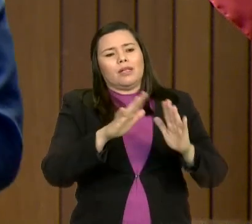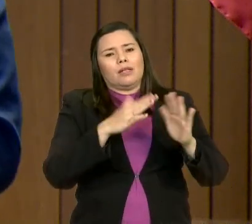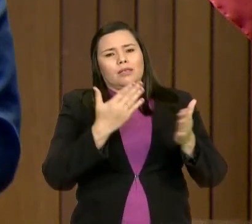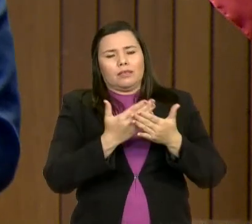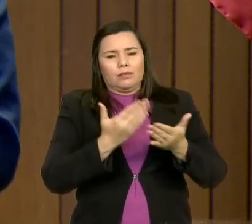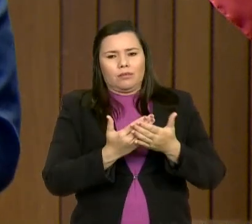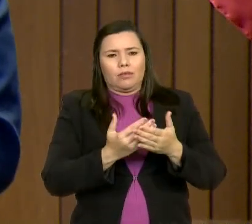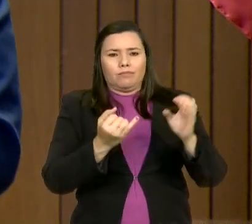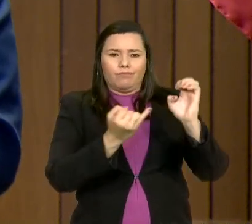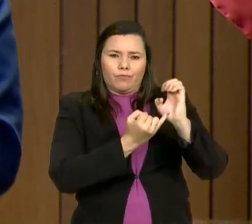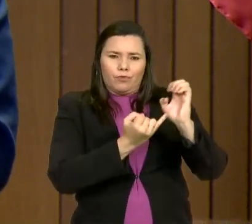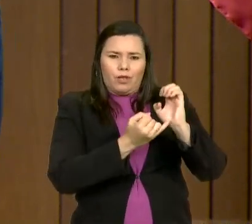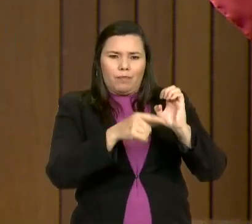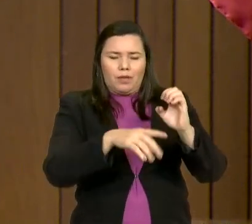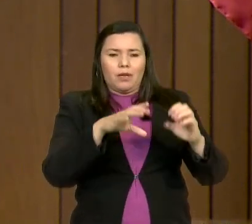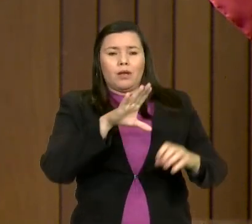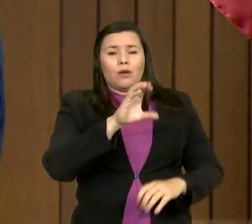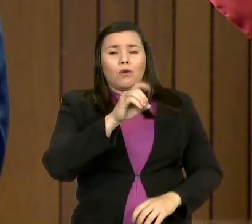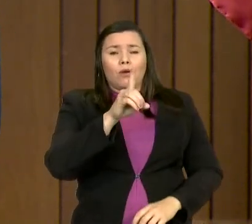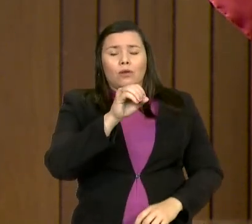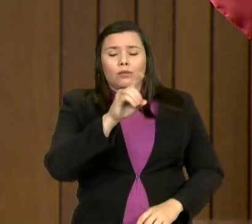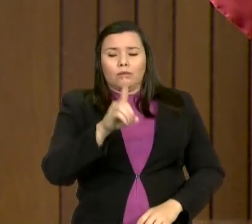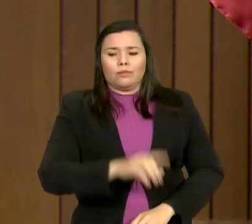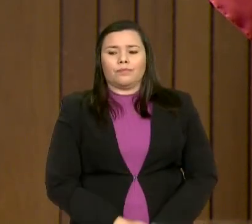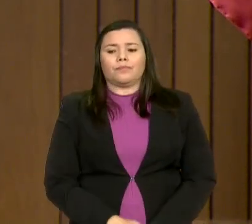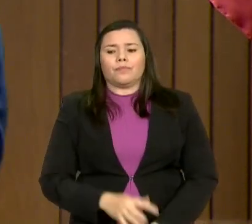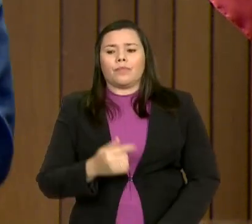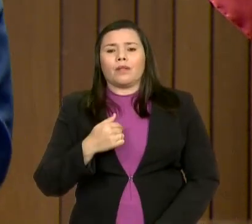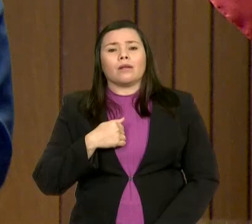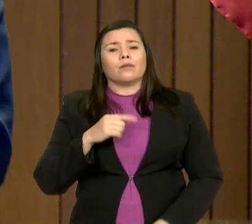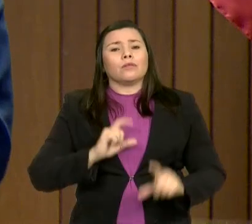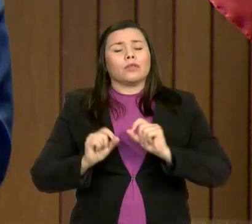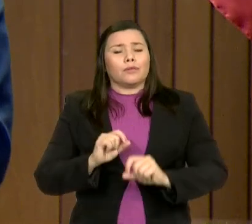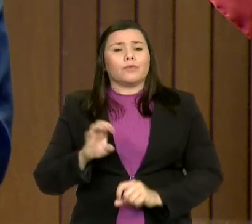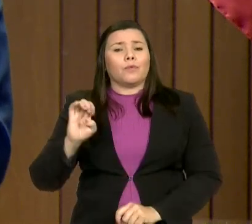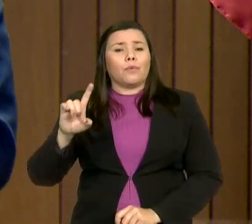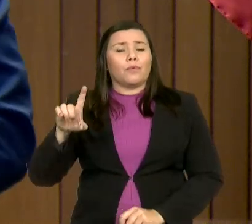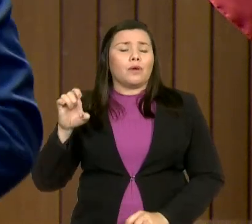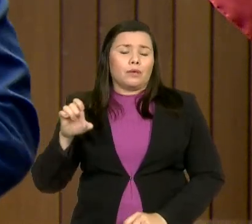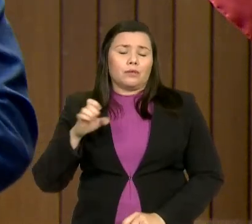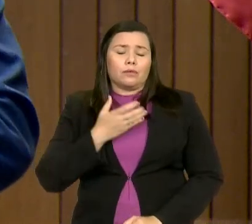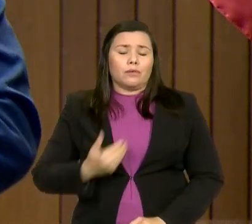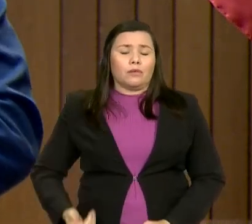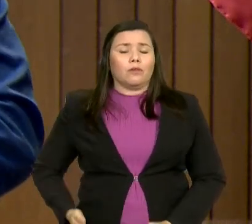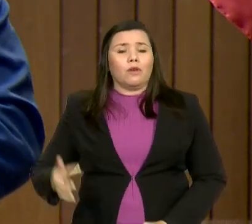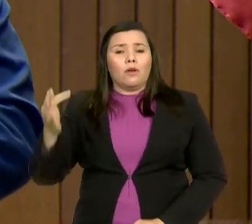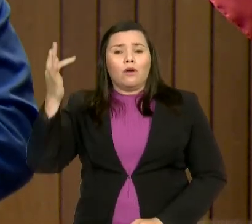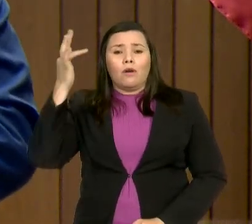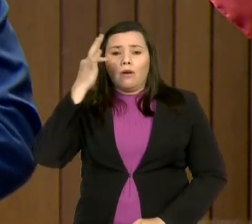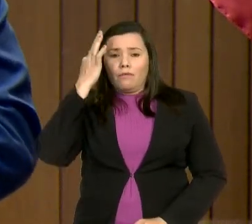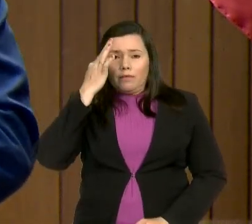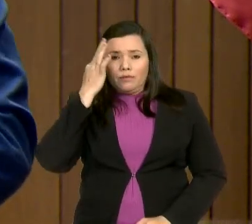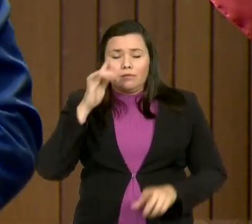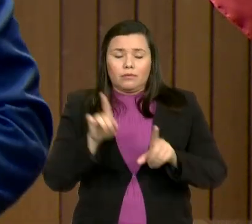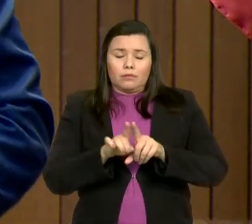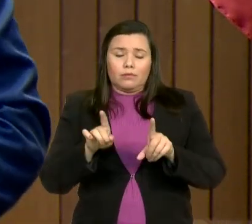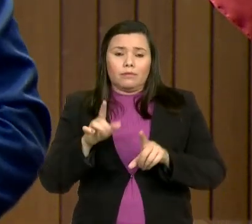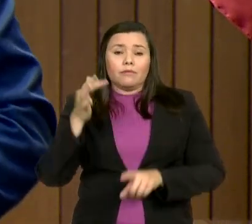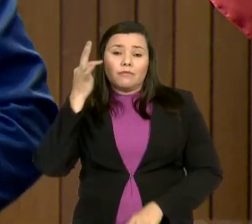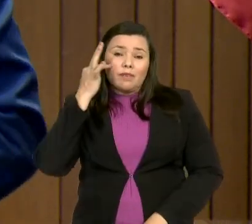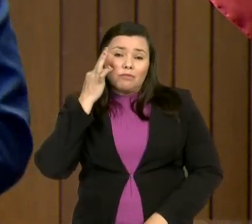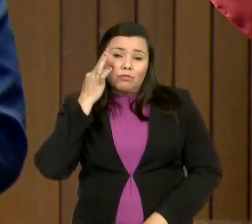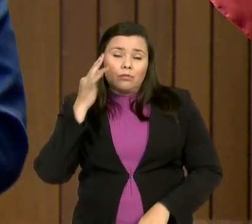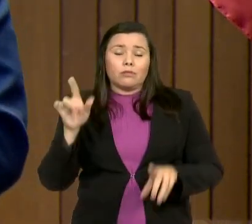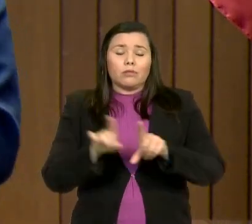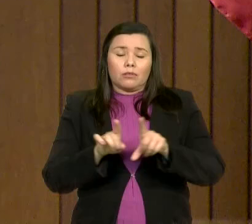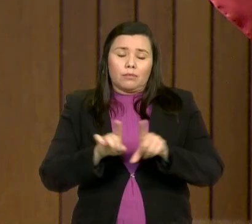com o nosso secretário até então, Felipe Camarão, e o ex-governador Flávio Dino, tivemos a oportunidade de iniciar essa